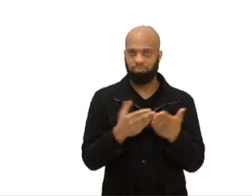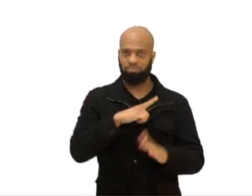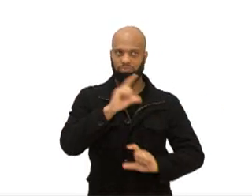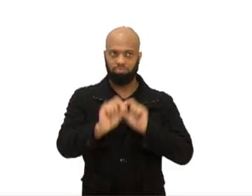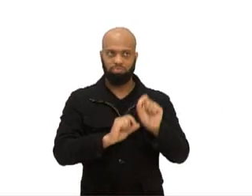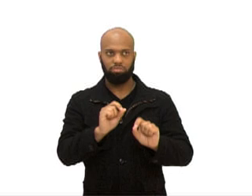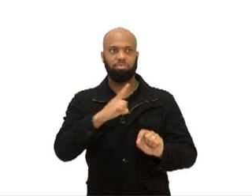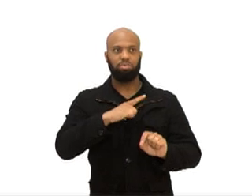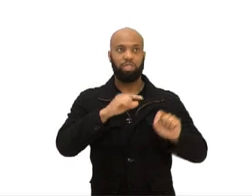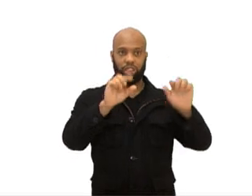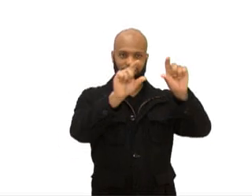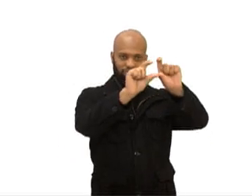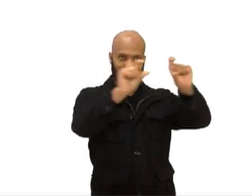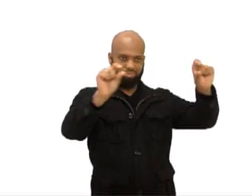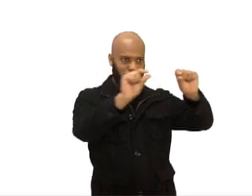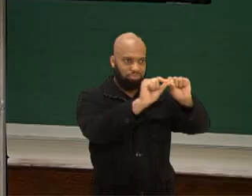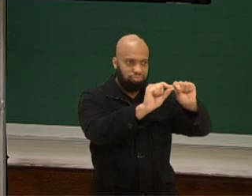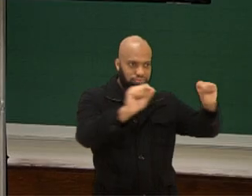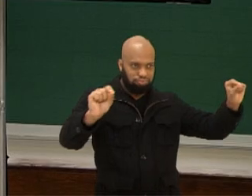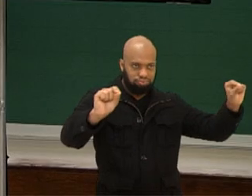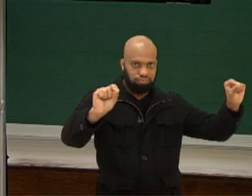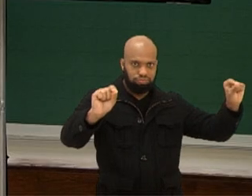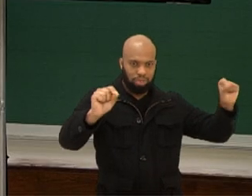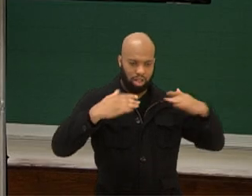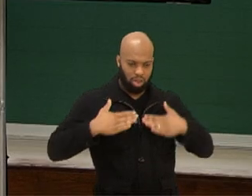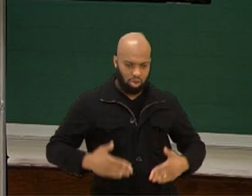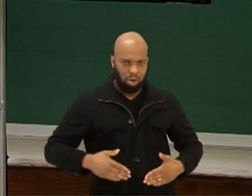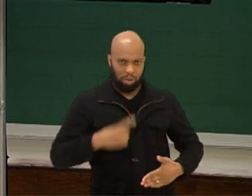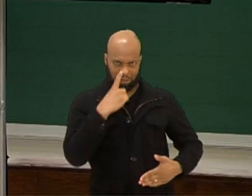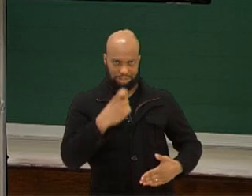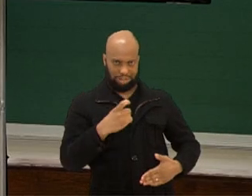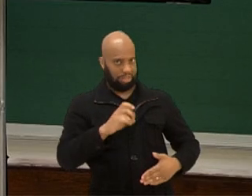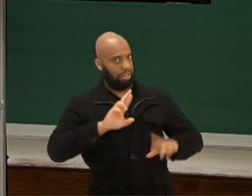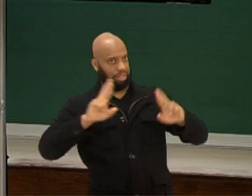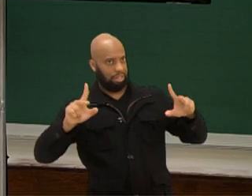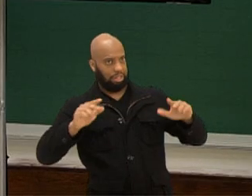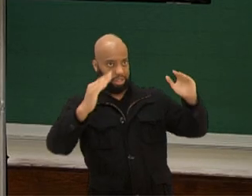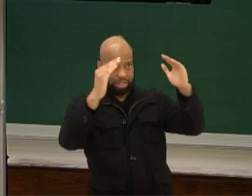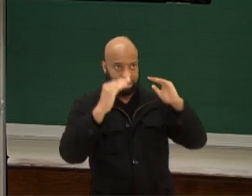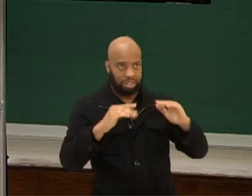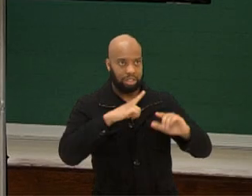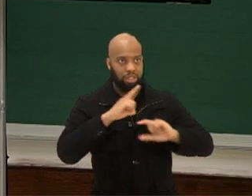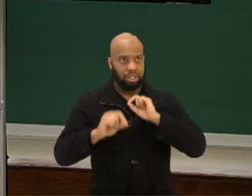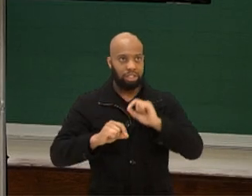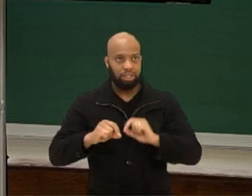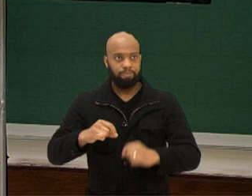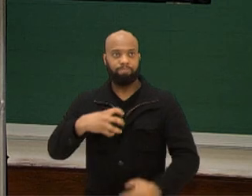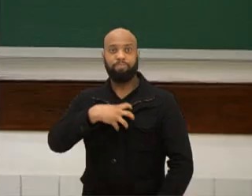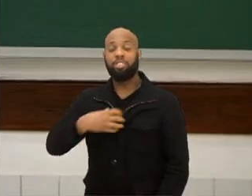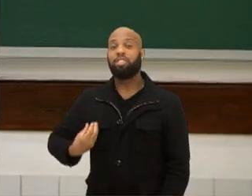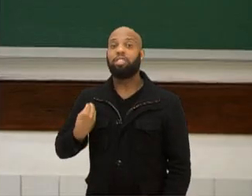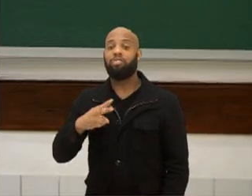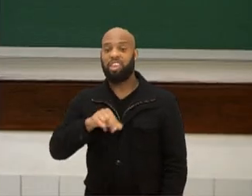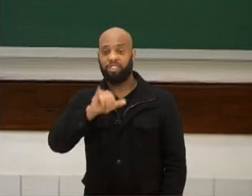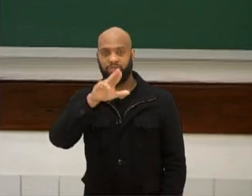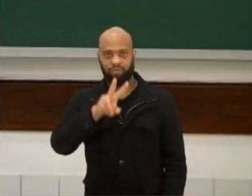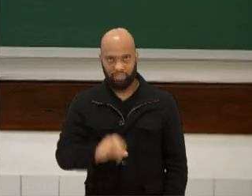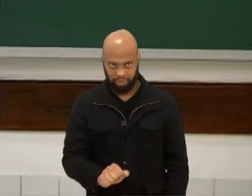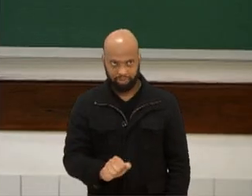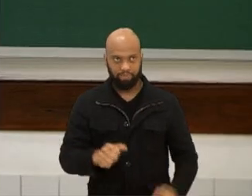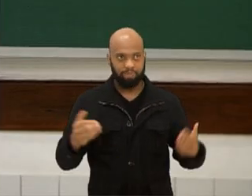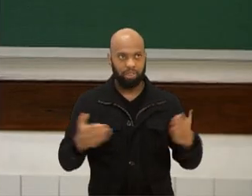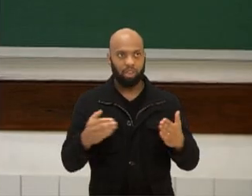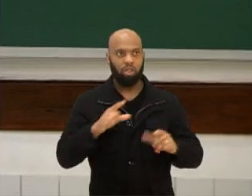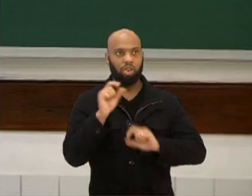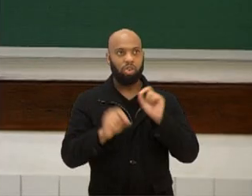aqui esse trecho, meu cadáver vai ter um cheiro ótimo, e na de baixo eu tenho destacado o viva.